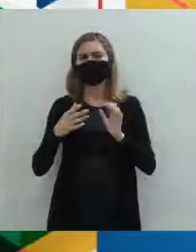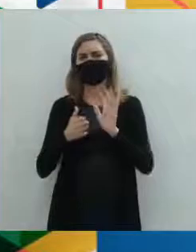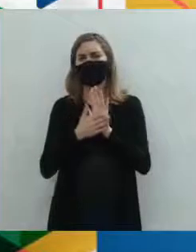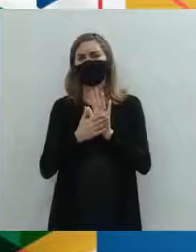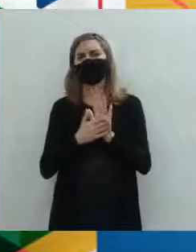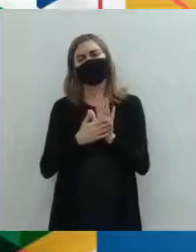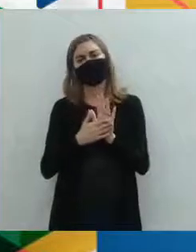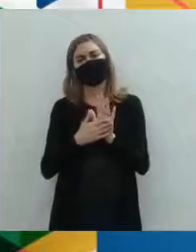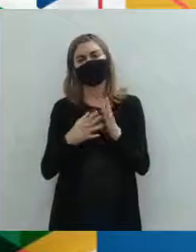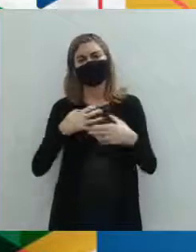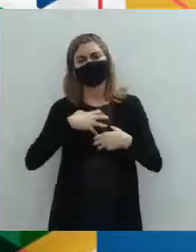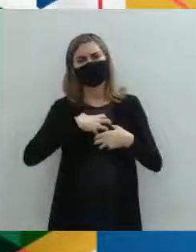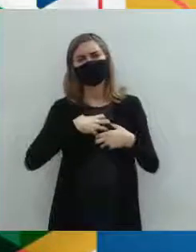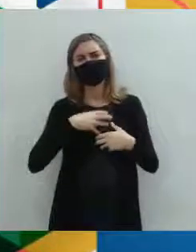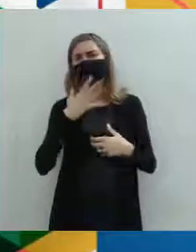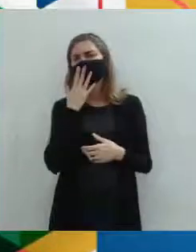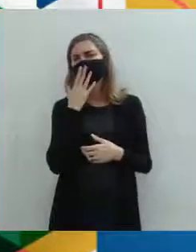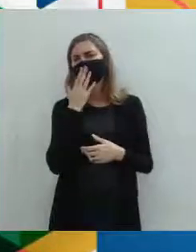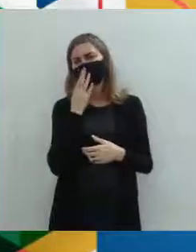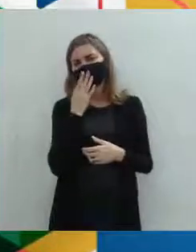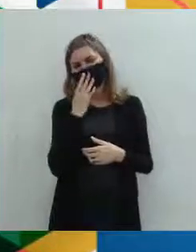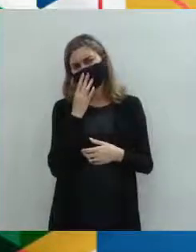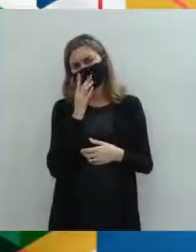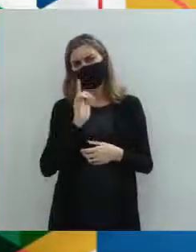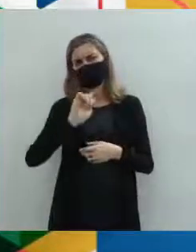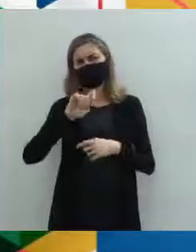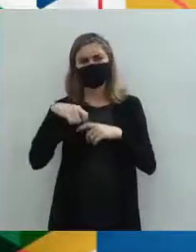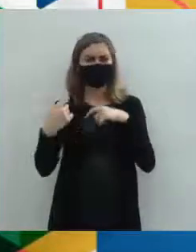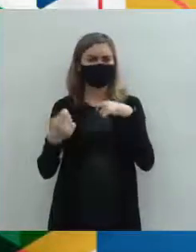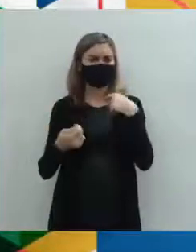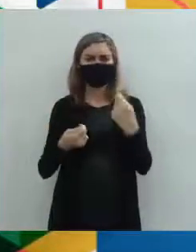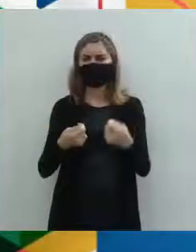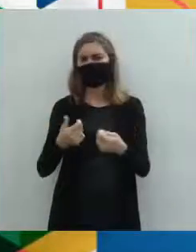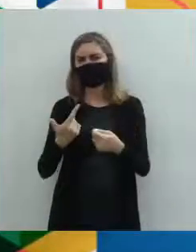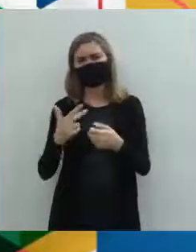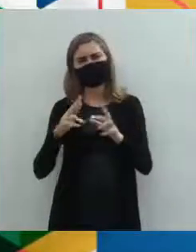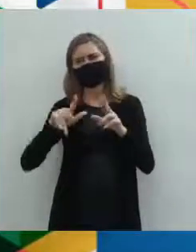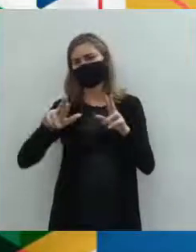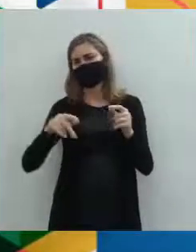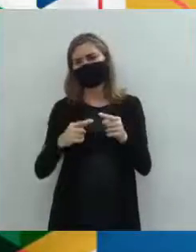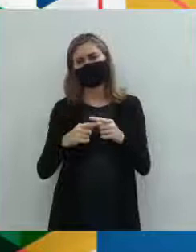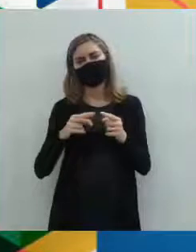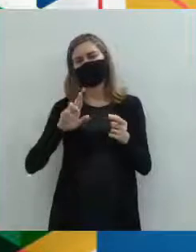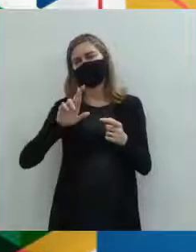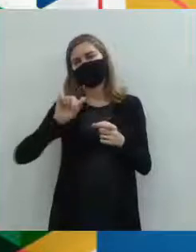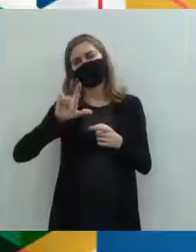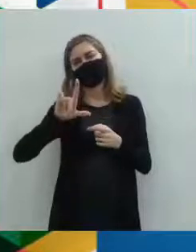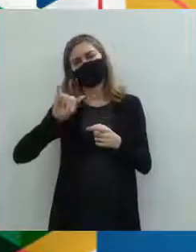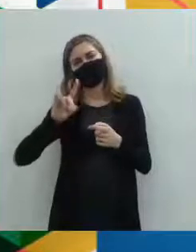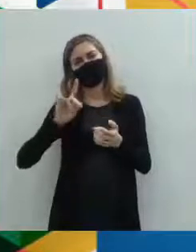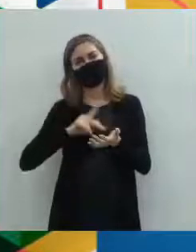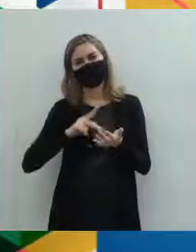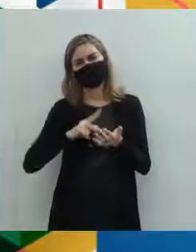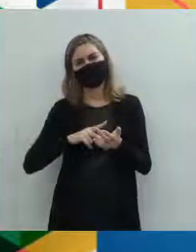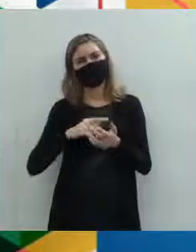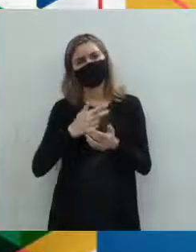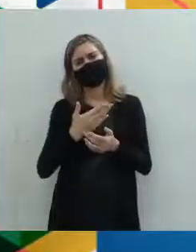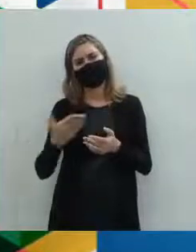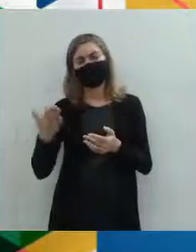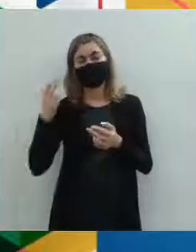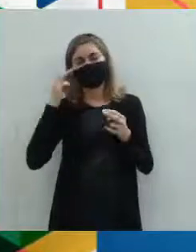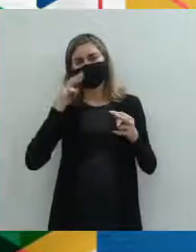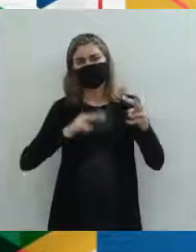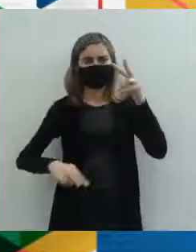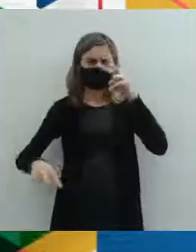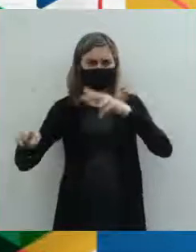pretendendo a sensação física da cor que é subjetiva, não correspondendo à realidade, certo? Então a gente vê